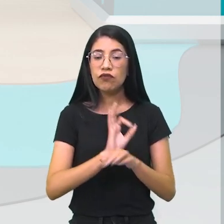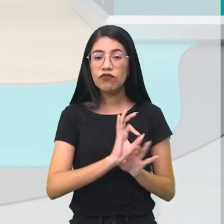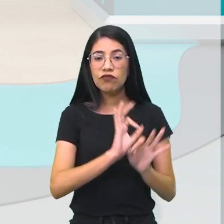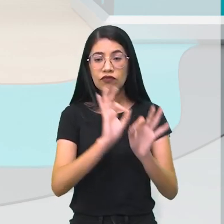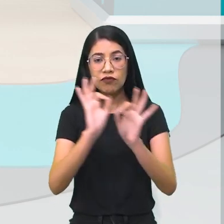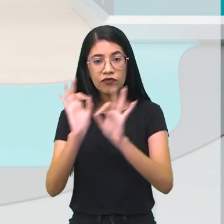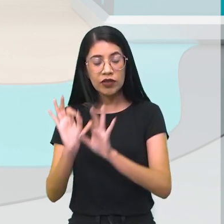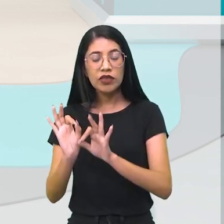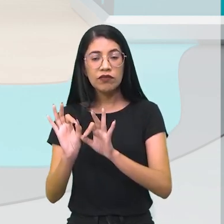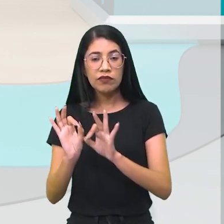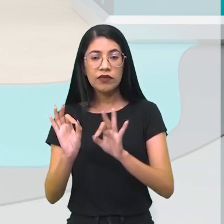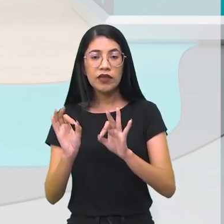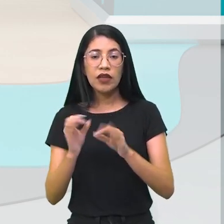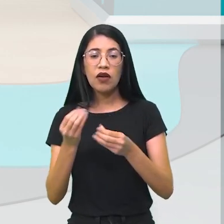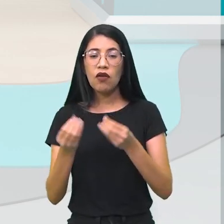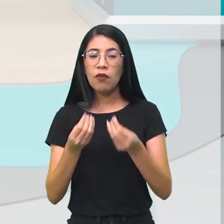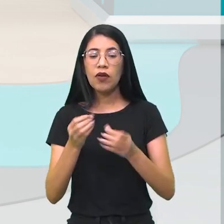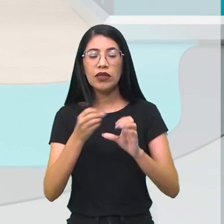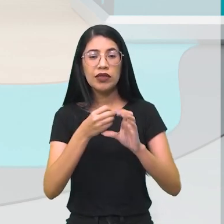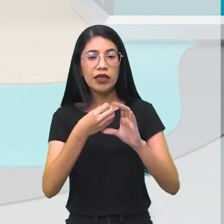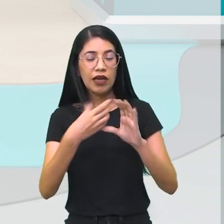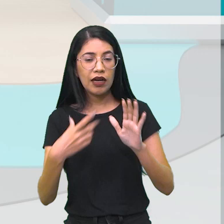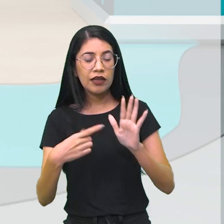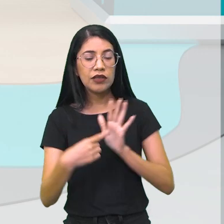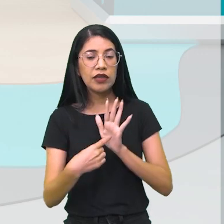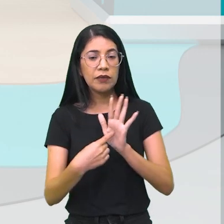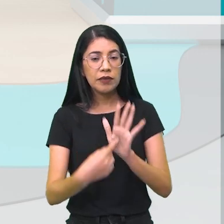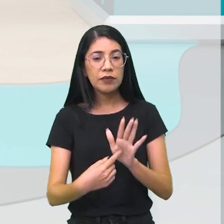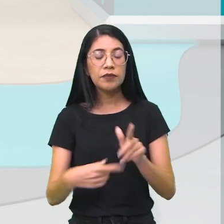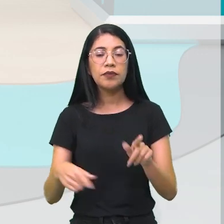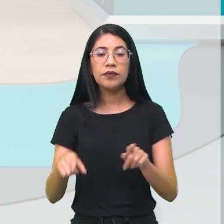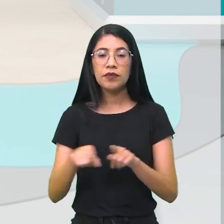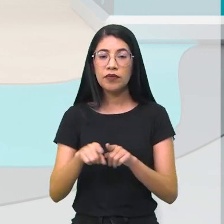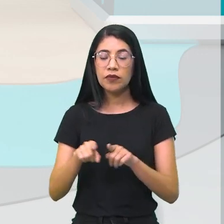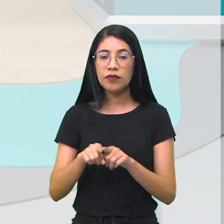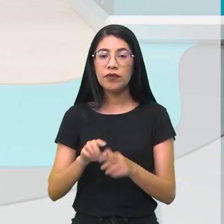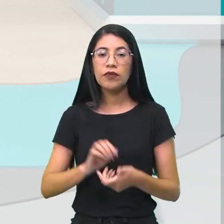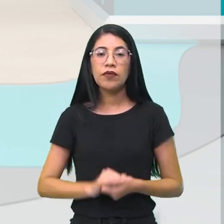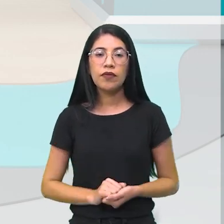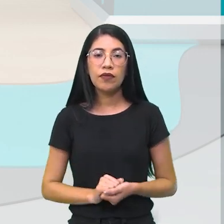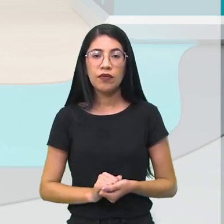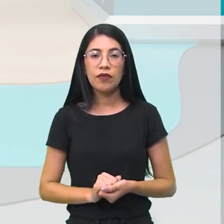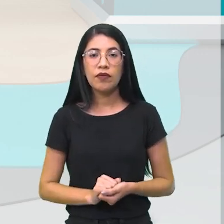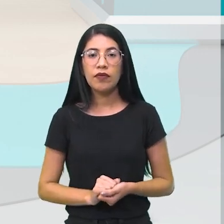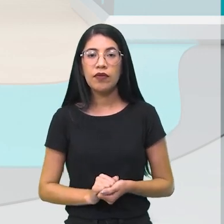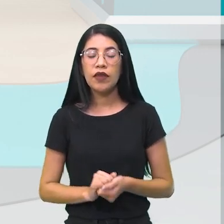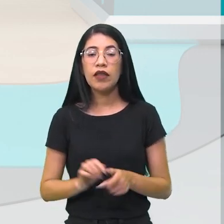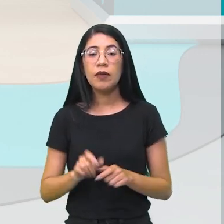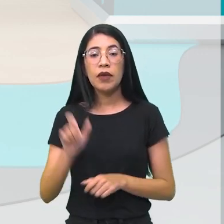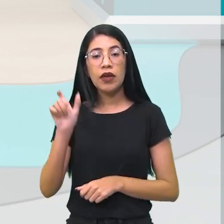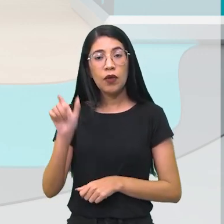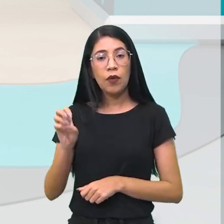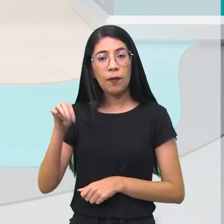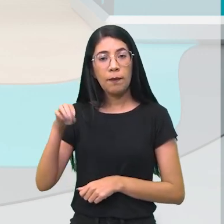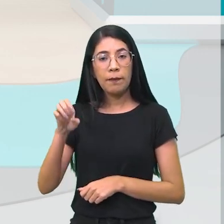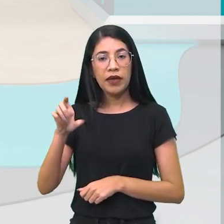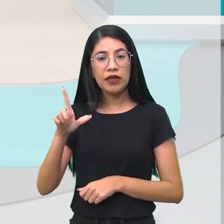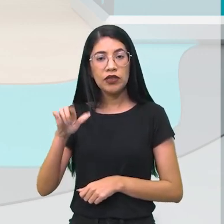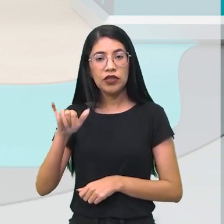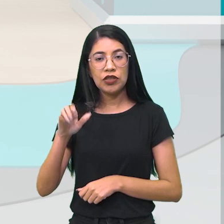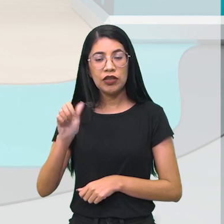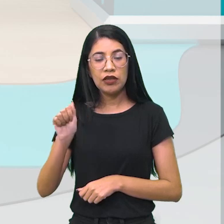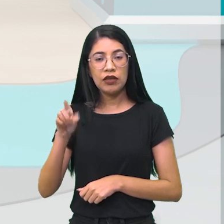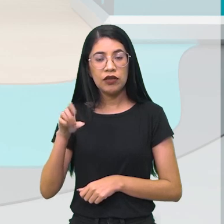vídeo, né? Com as características que foram trazidas, né, do debate, o mediador, né,